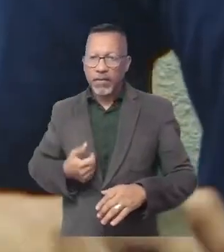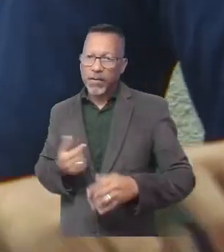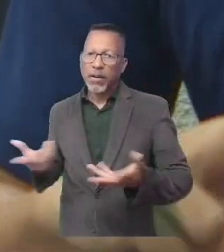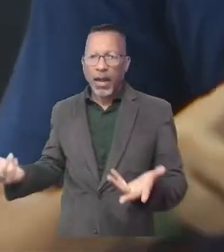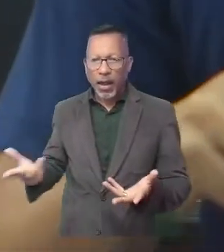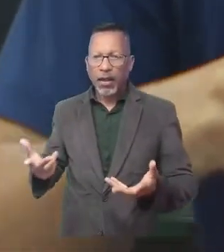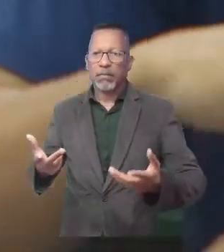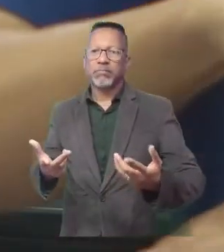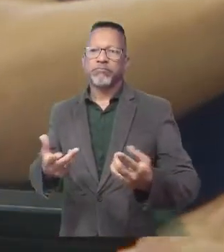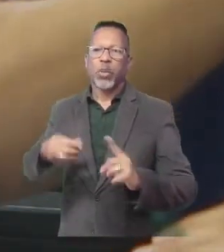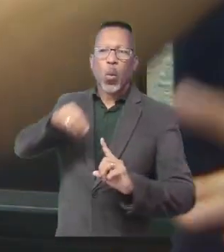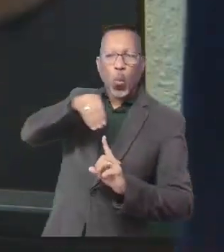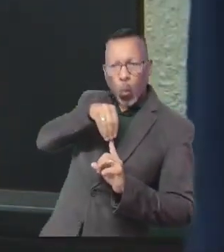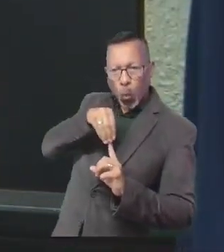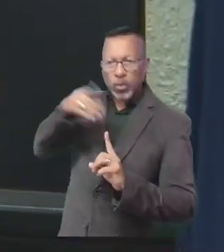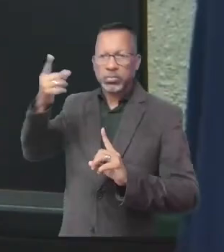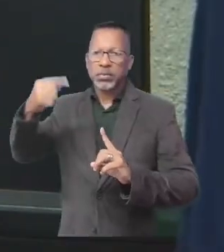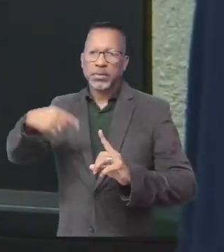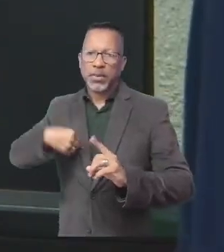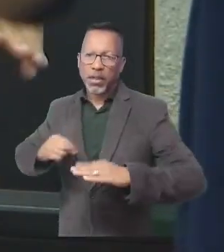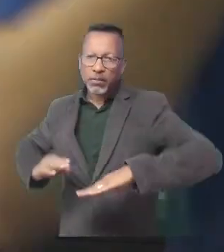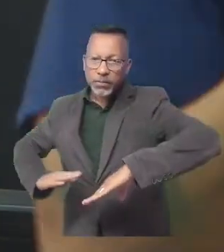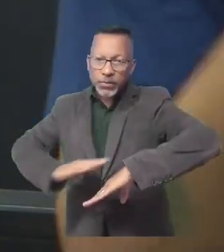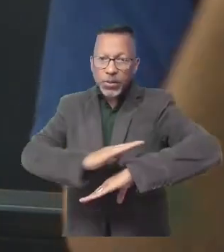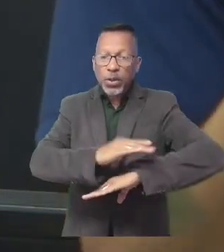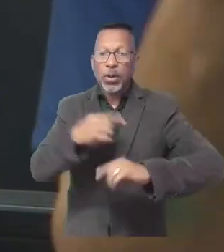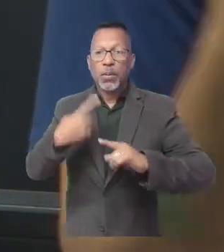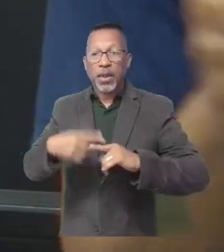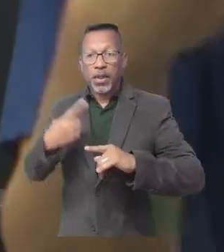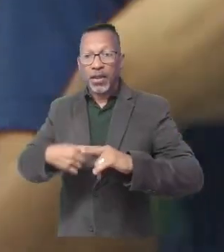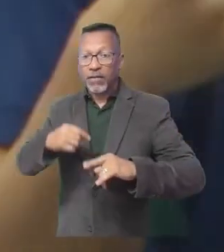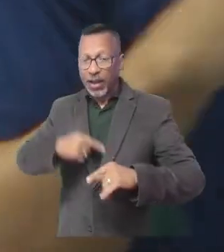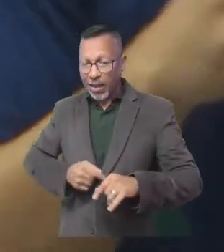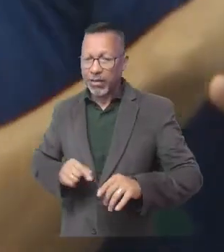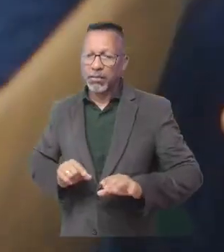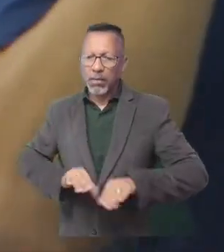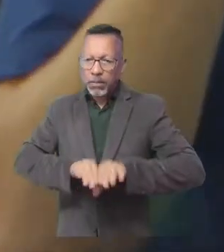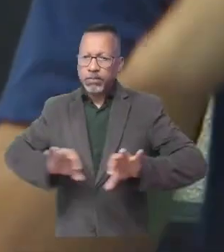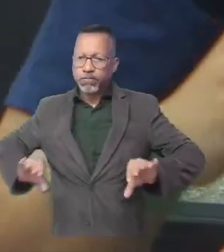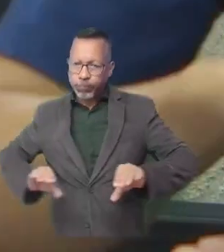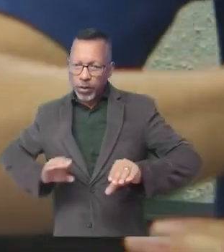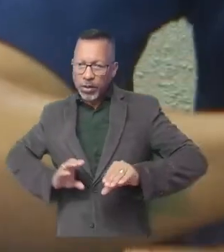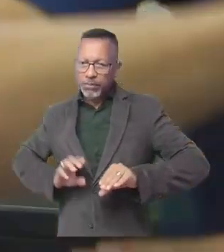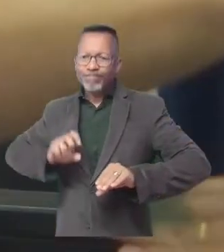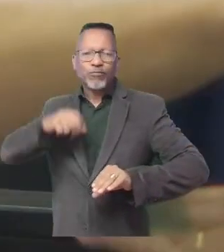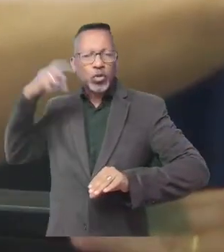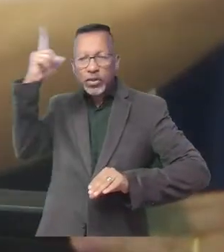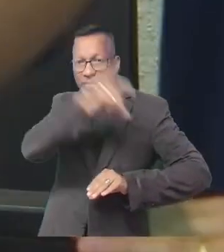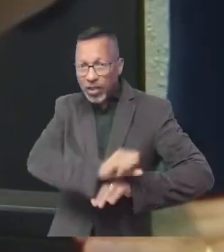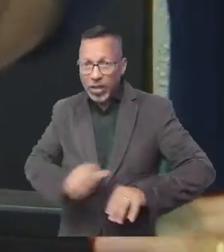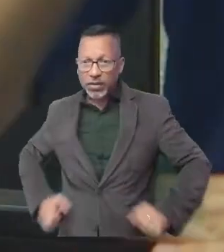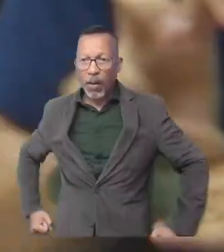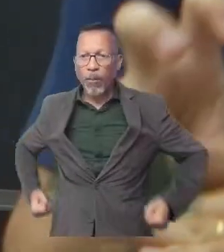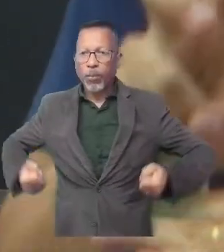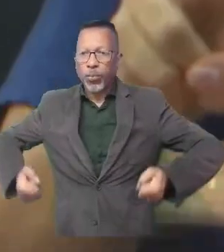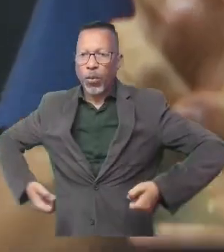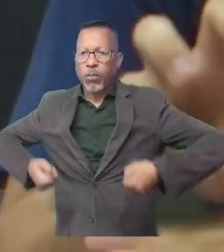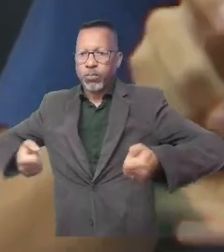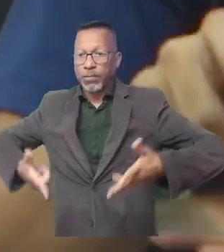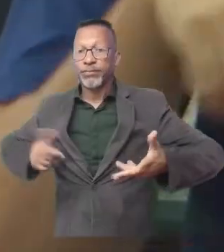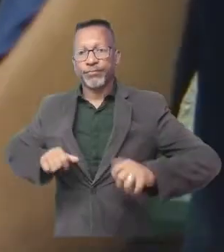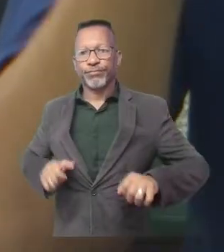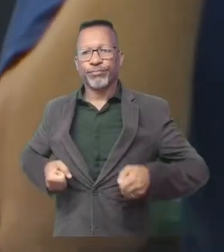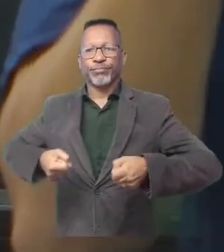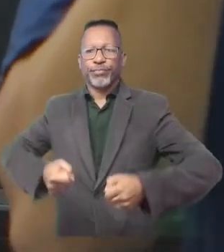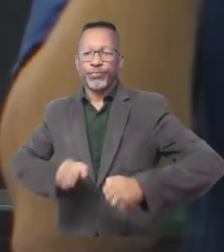de ônibus. Poderiam ter rampas de acesso, pois tem diretamente a guia e fica difícil para pessoas... com deficiência, como